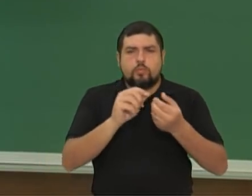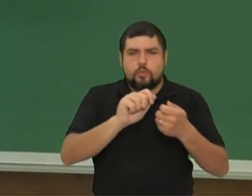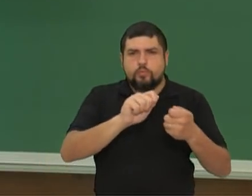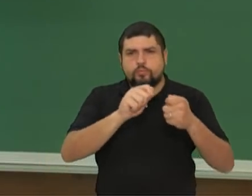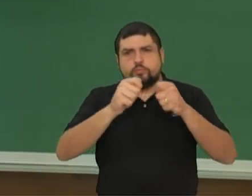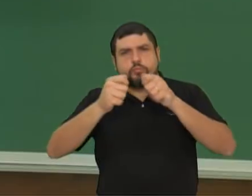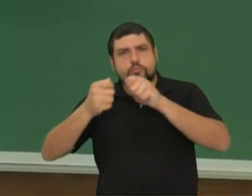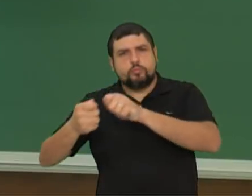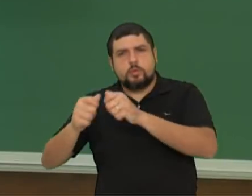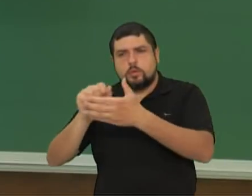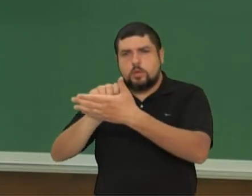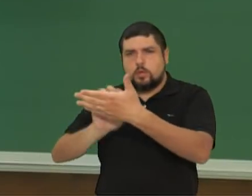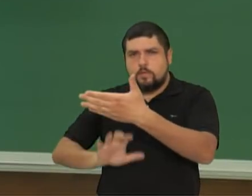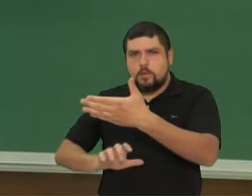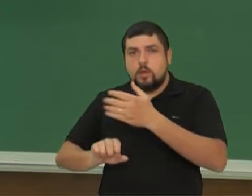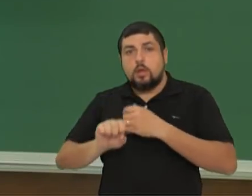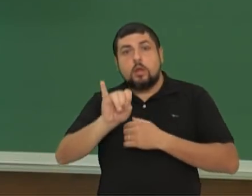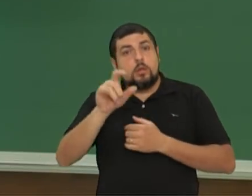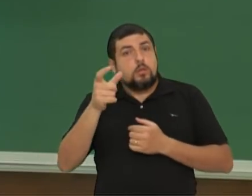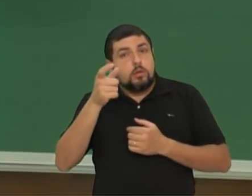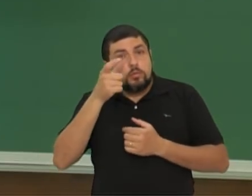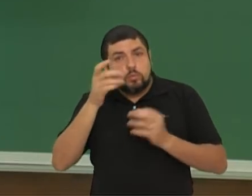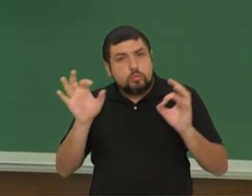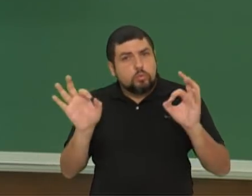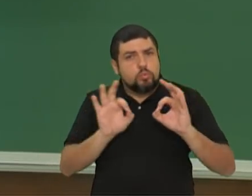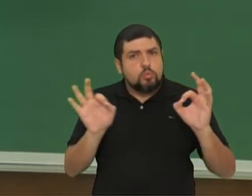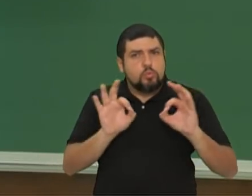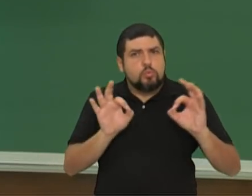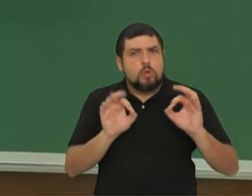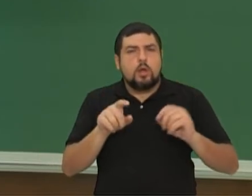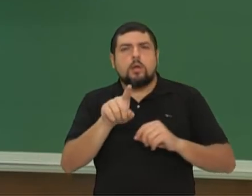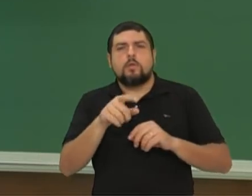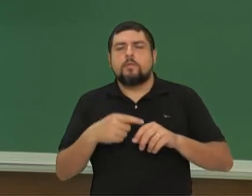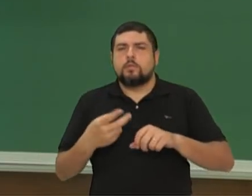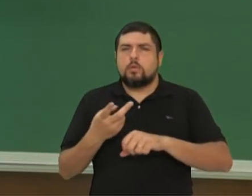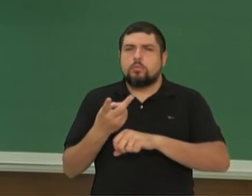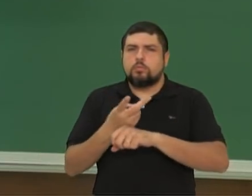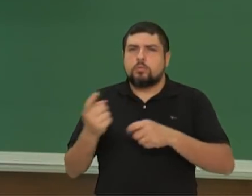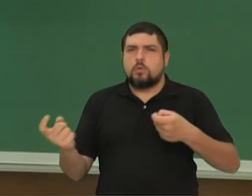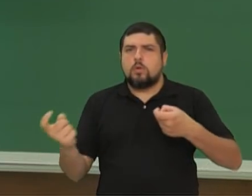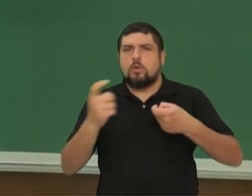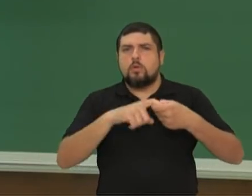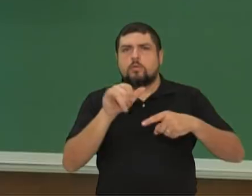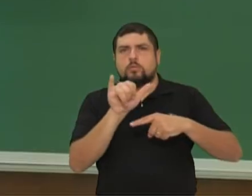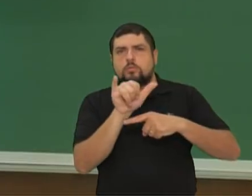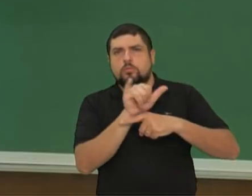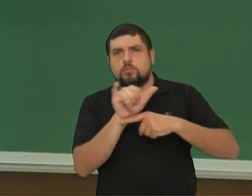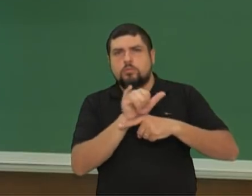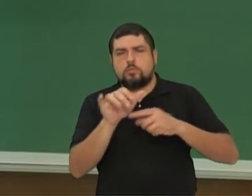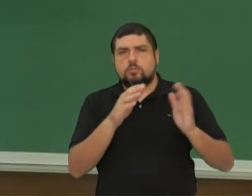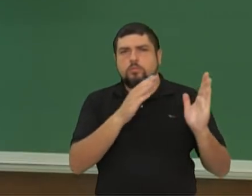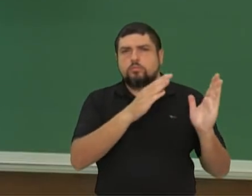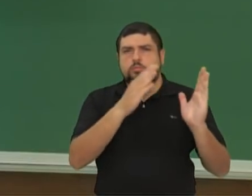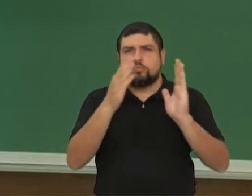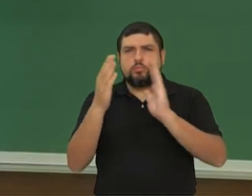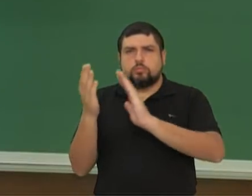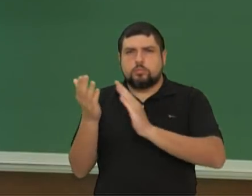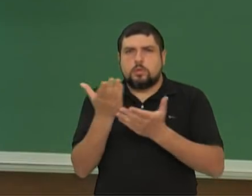exercícios, vale a pena. Se você não assistiu a aula anterior, retoma, que ela está disponível lá numa plataforma no YouTube.